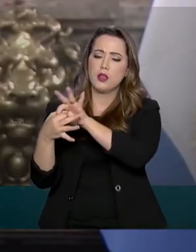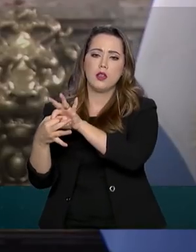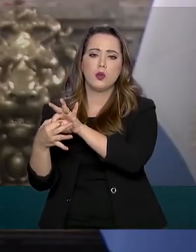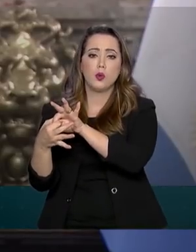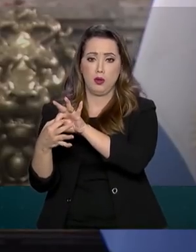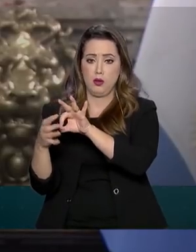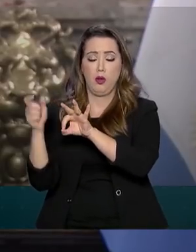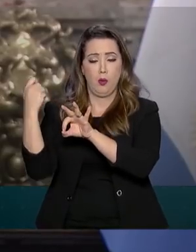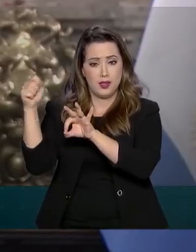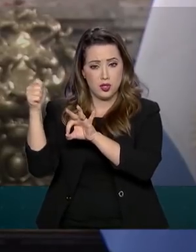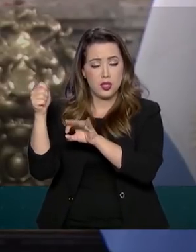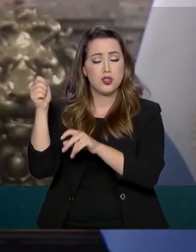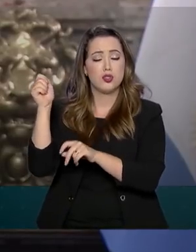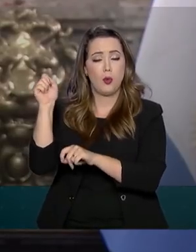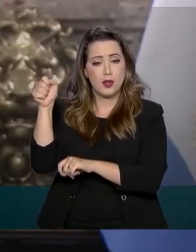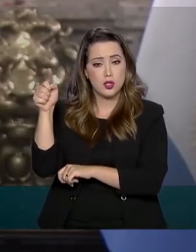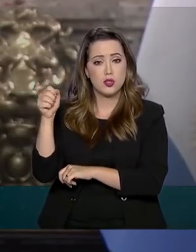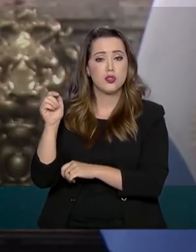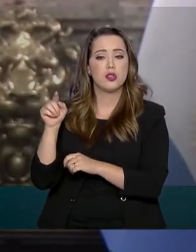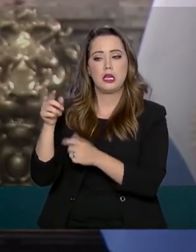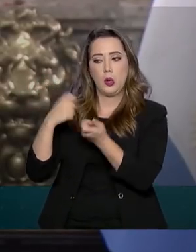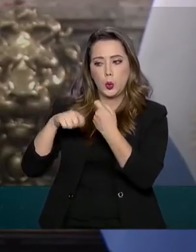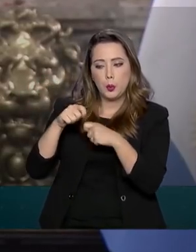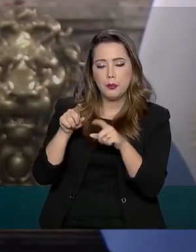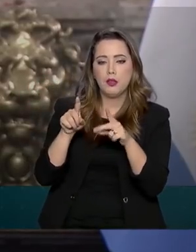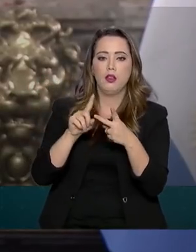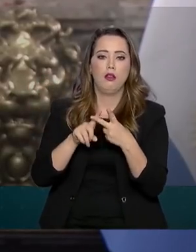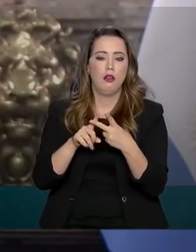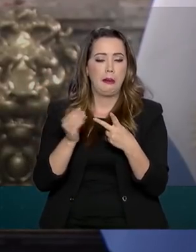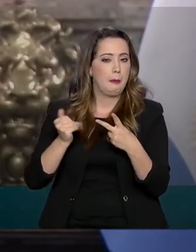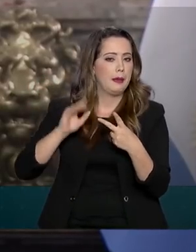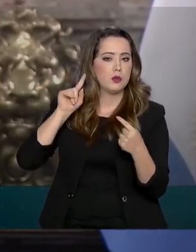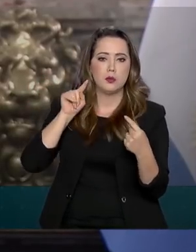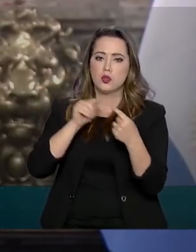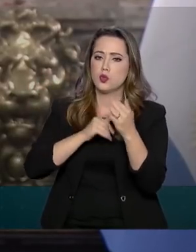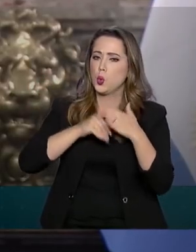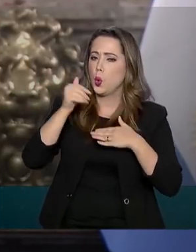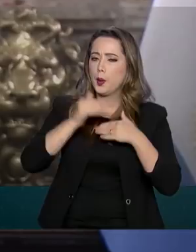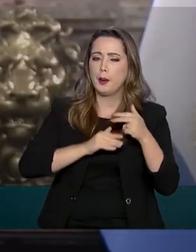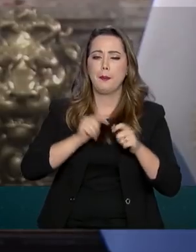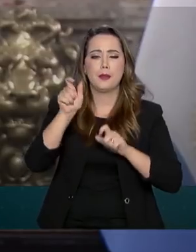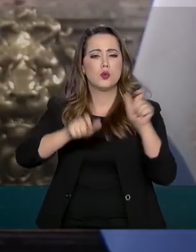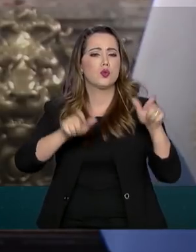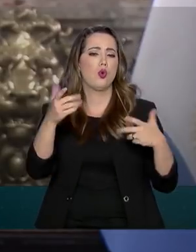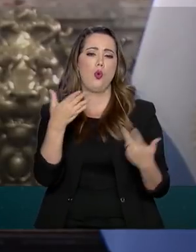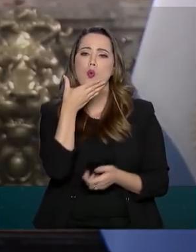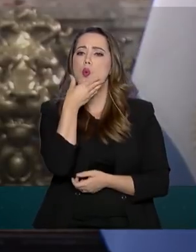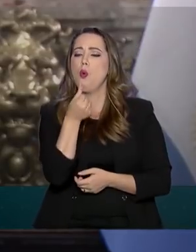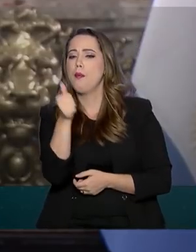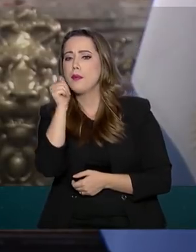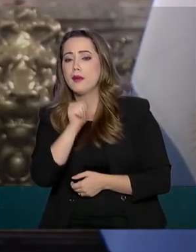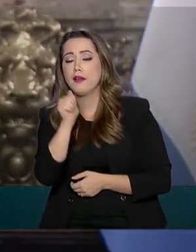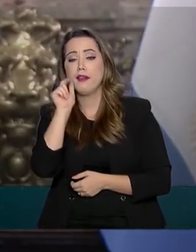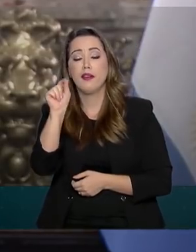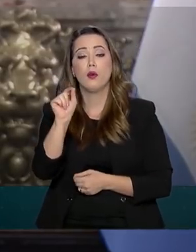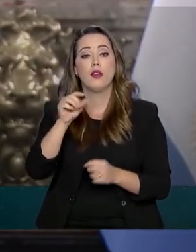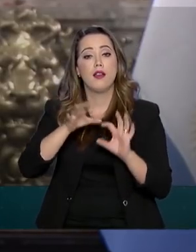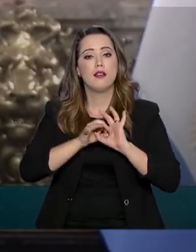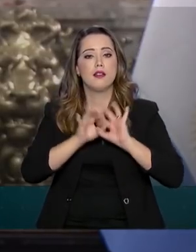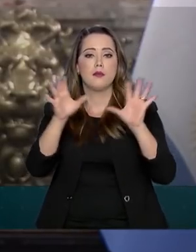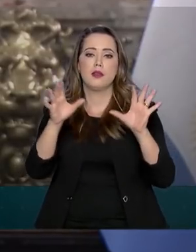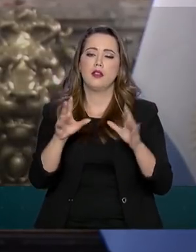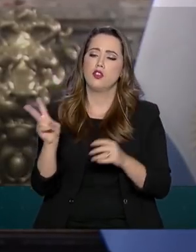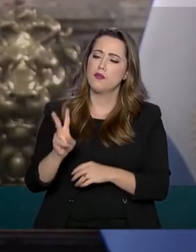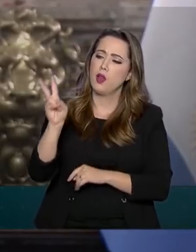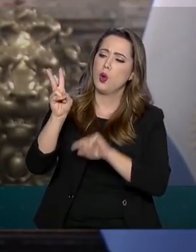economia, bem como no objetivo maior de qualquer homem e qualquer mulher, que é a liberdade. Um